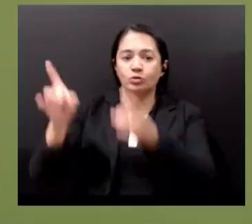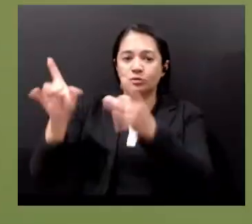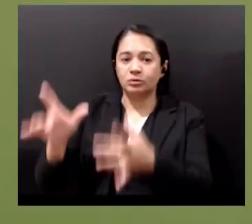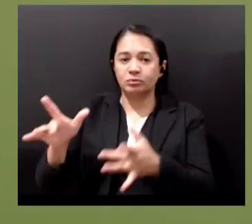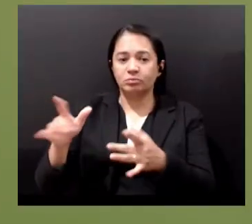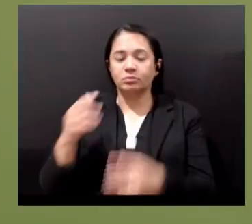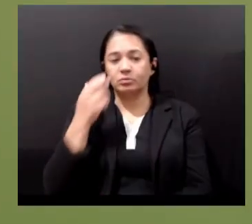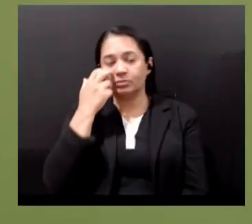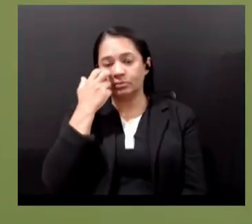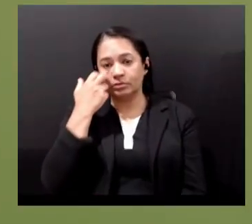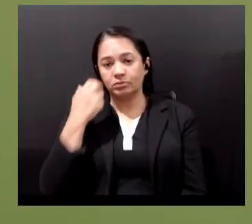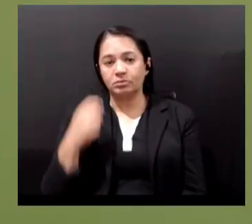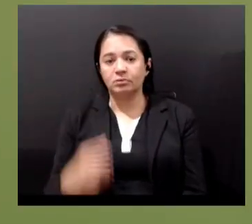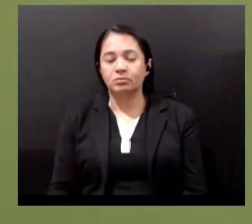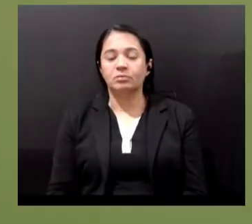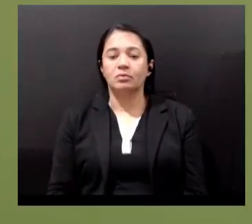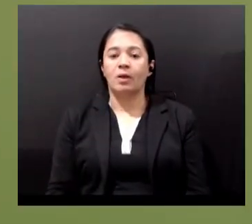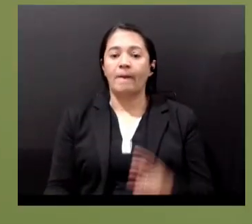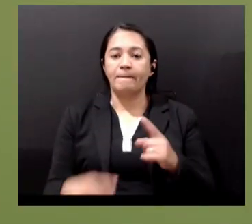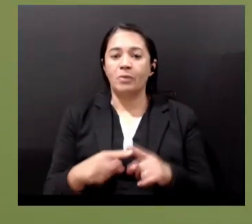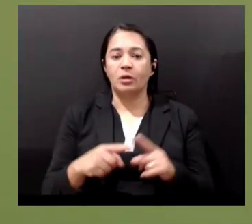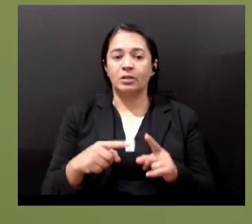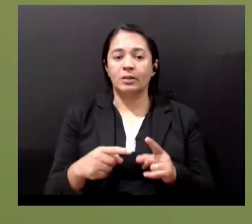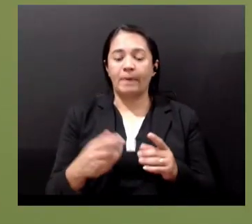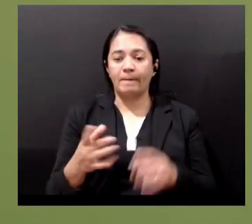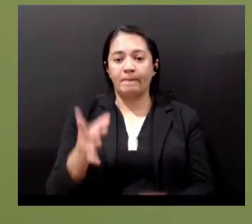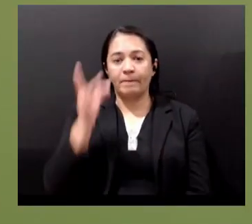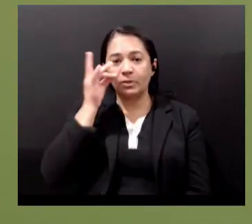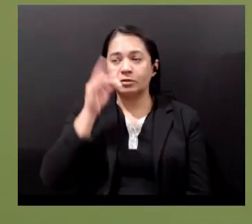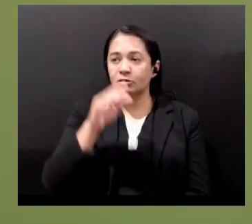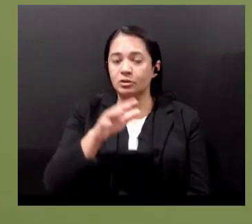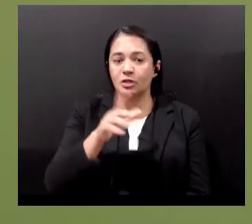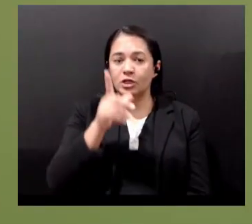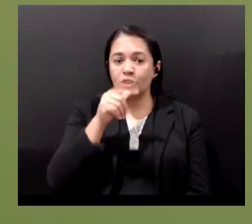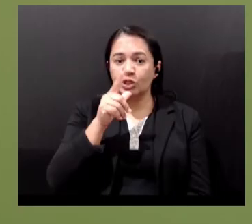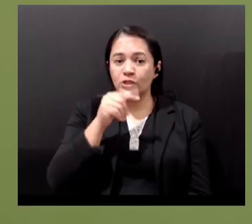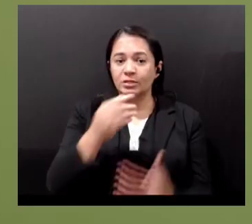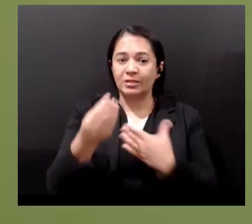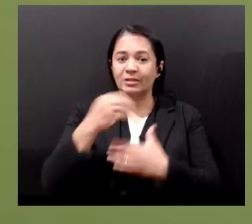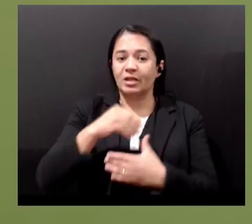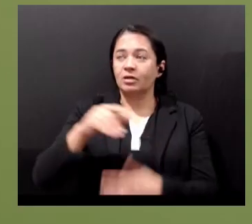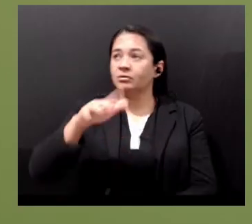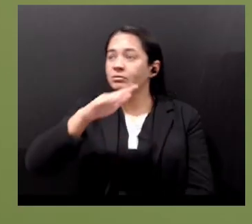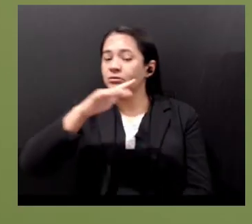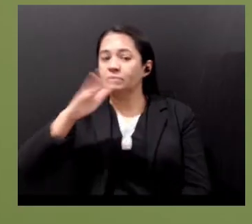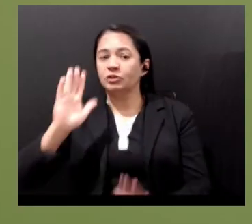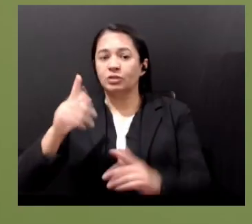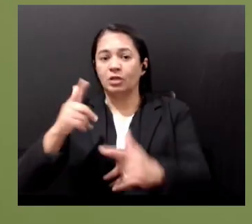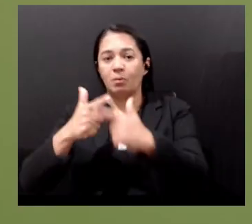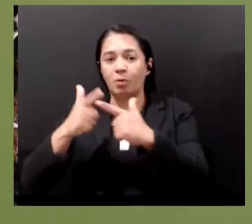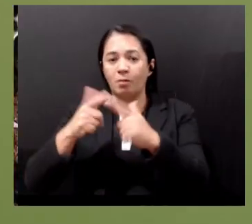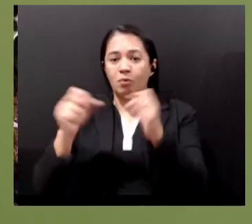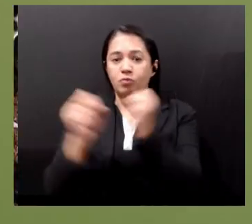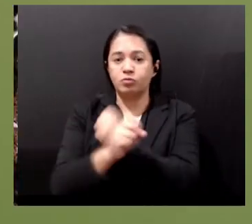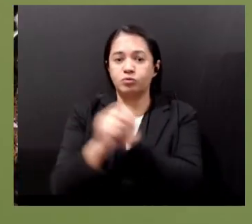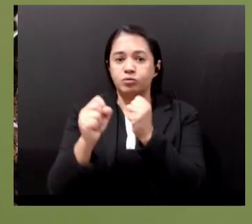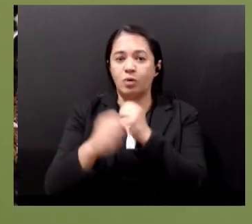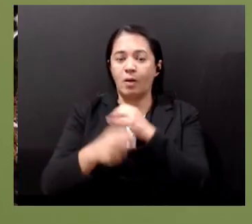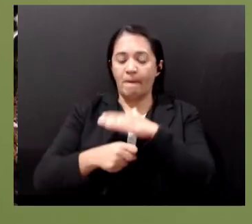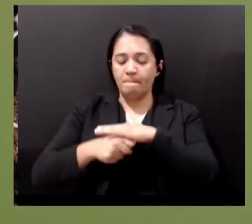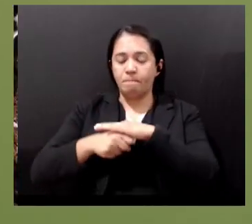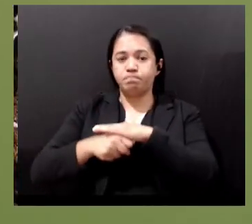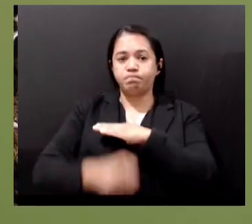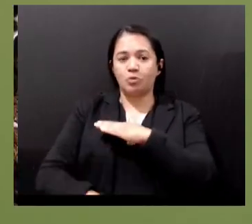A exposição a micro e nanoplásticos presentes no ar e na água já está ligada a problemas graves como